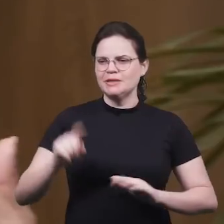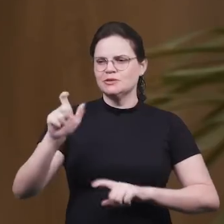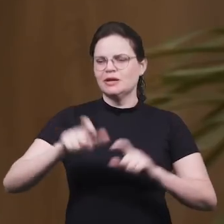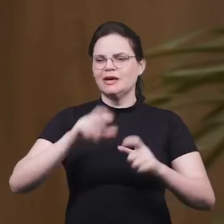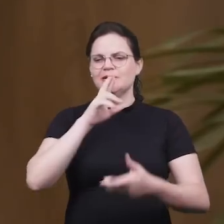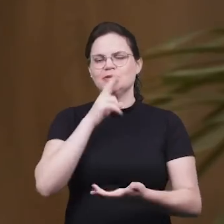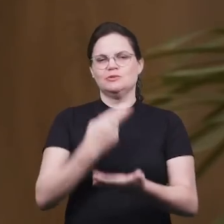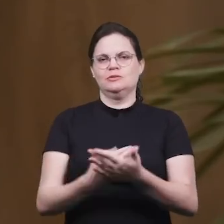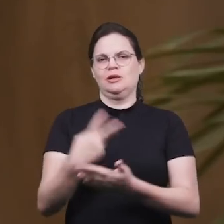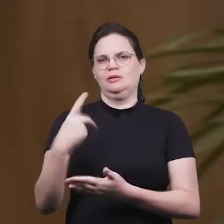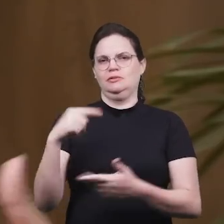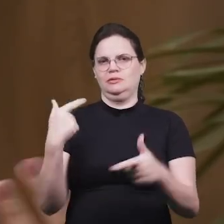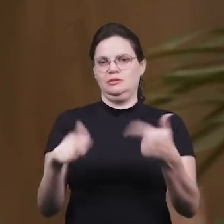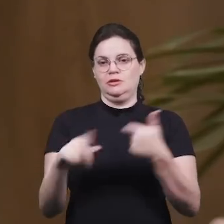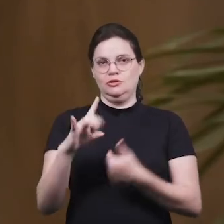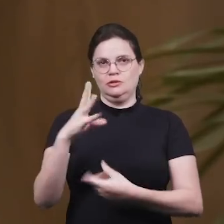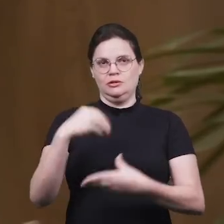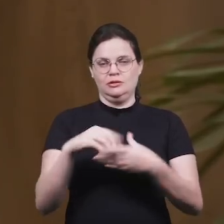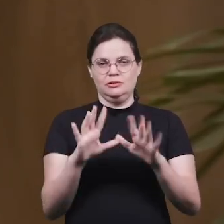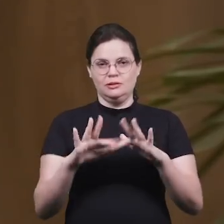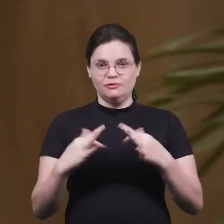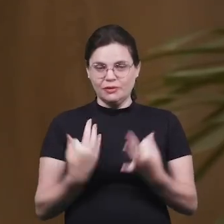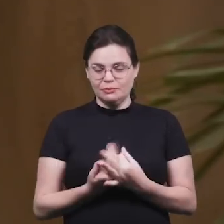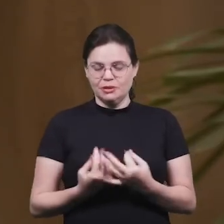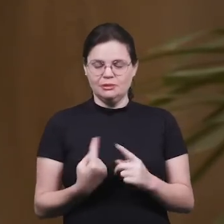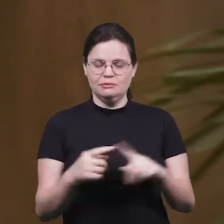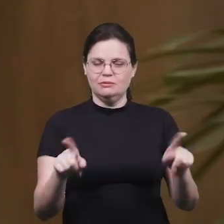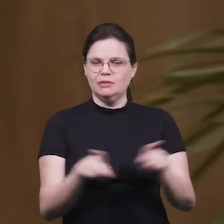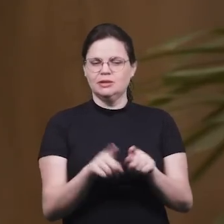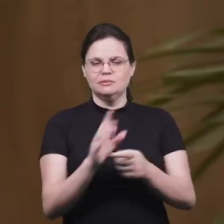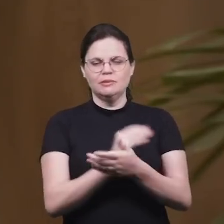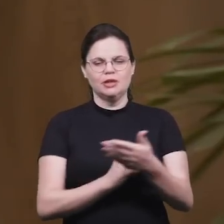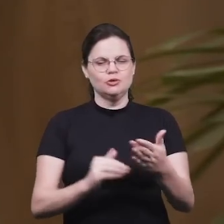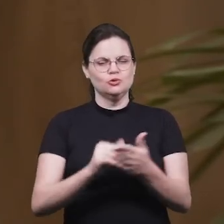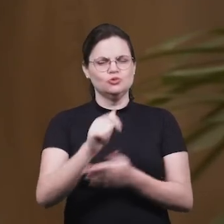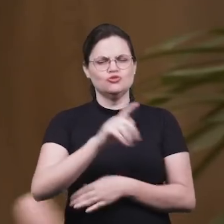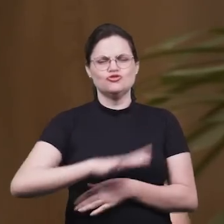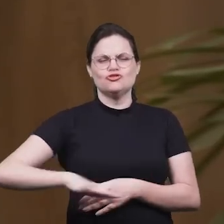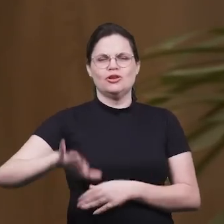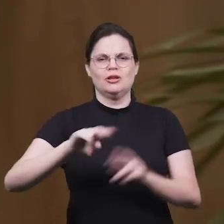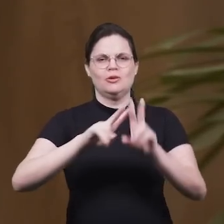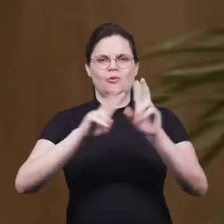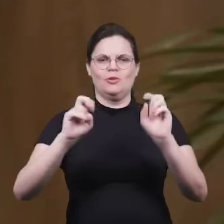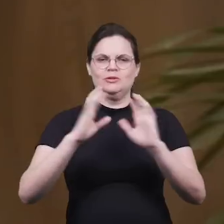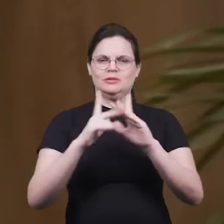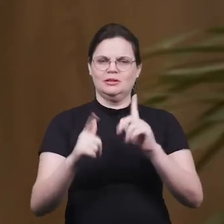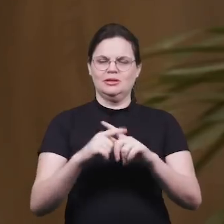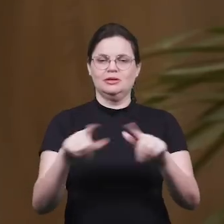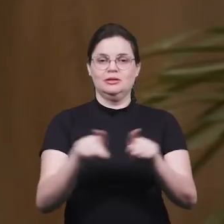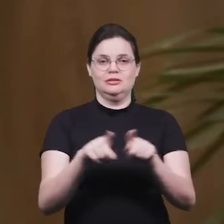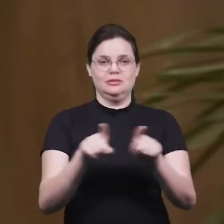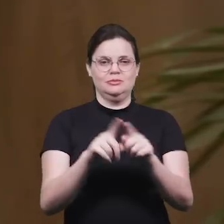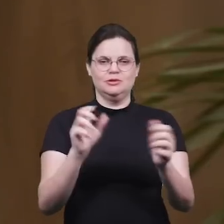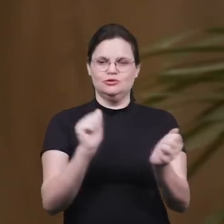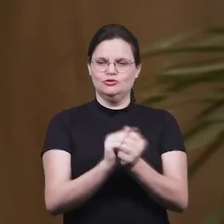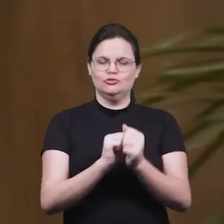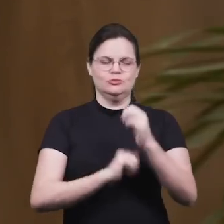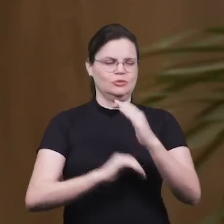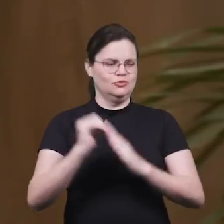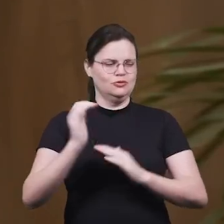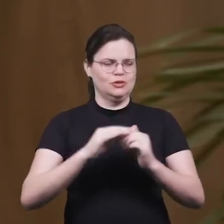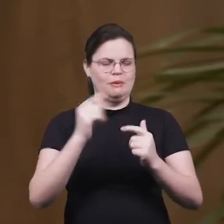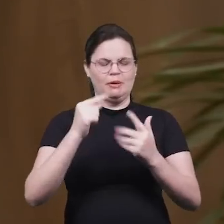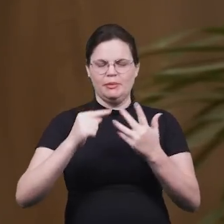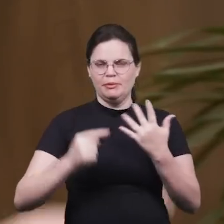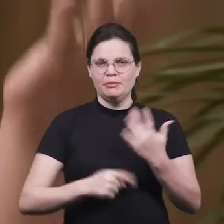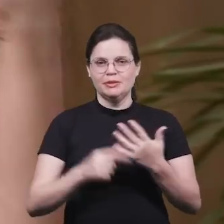não só na nossa família, como também na obra como um todo, no meio dos nossos familiares. É uma grande